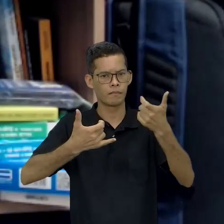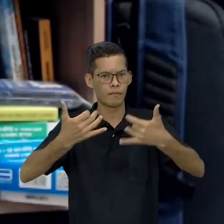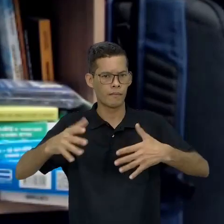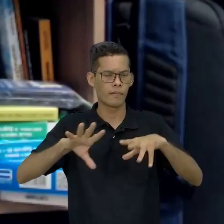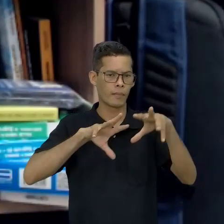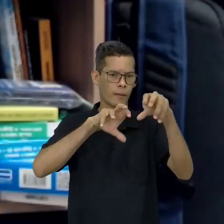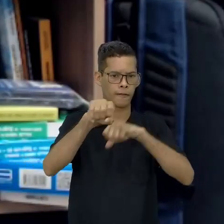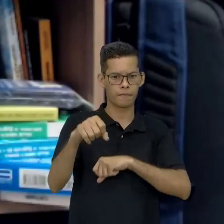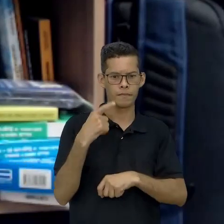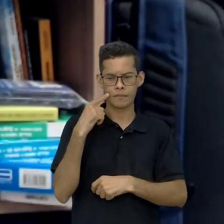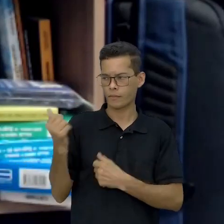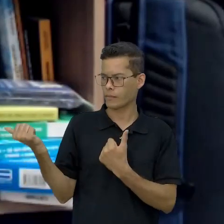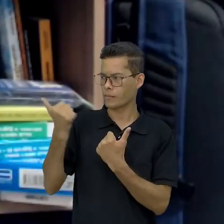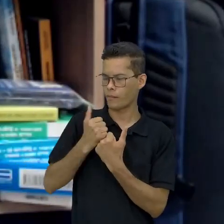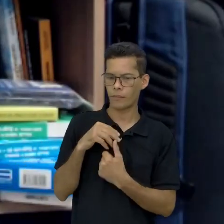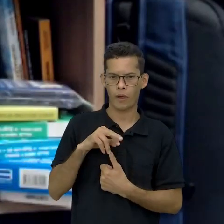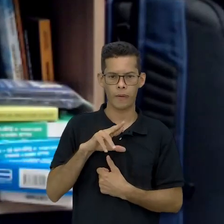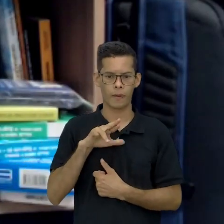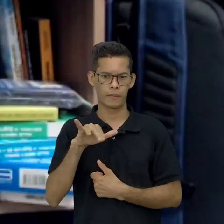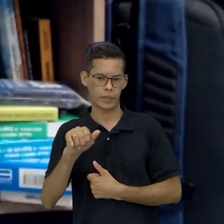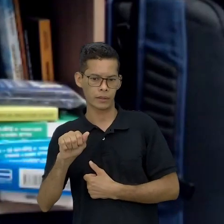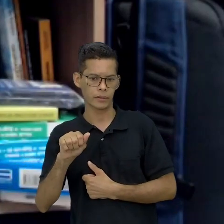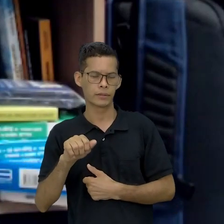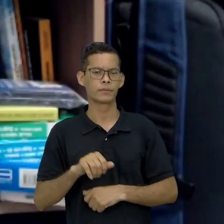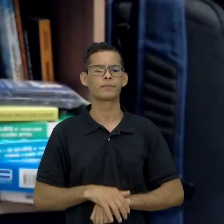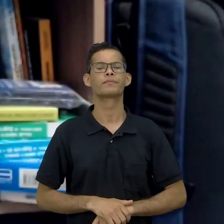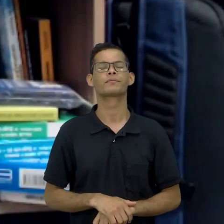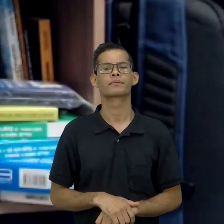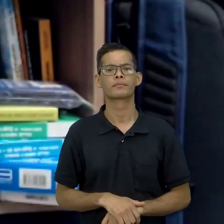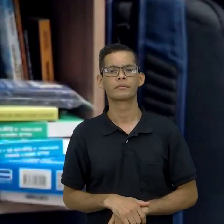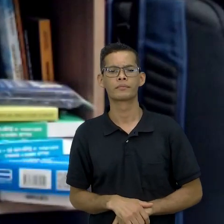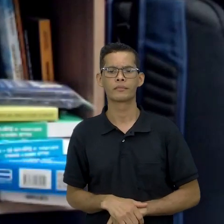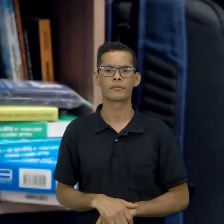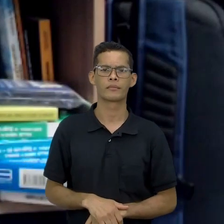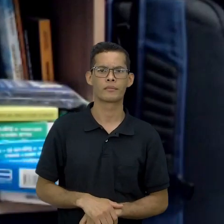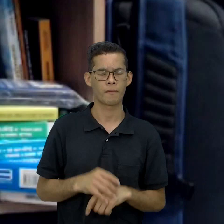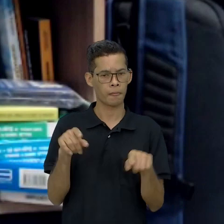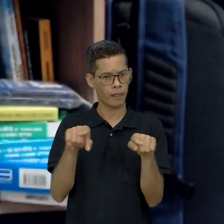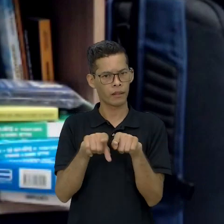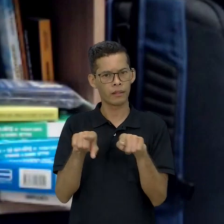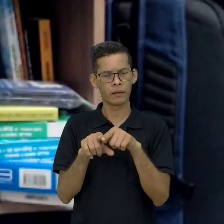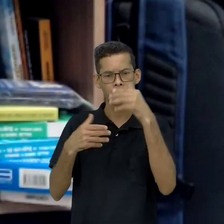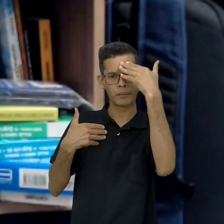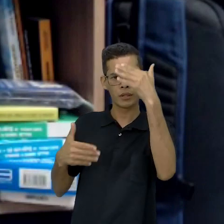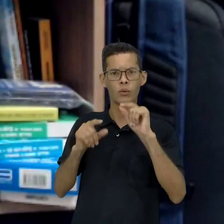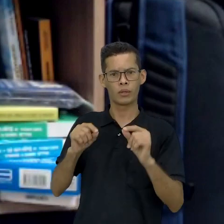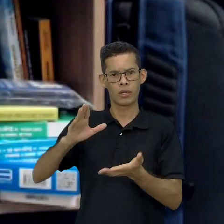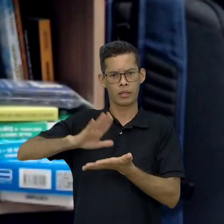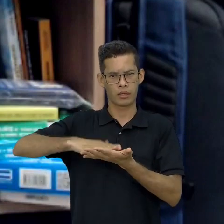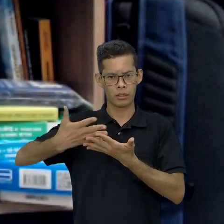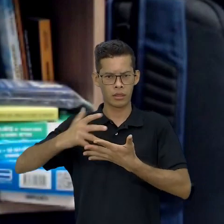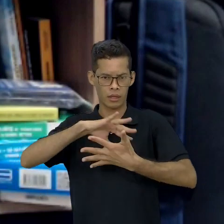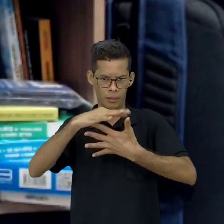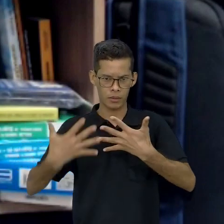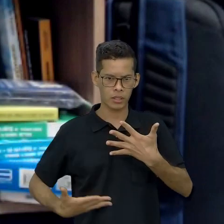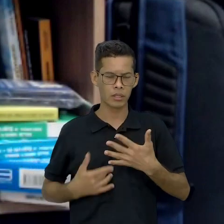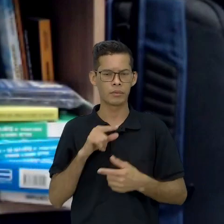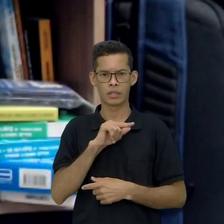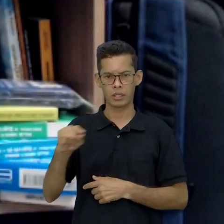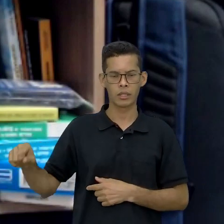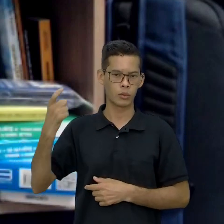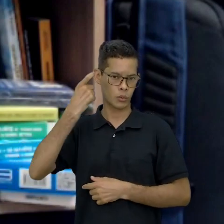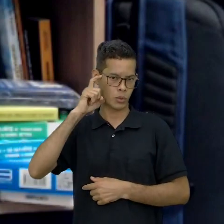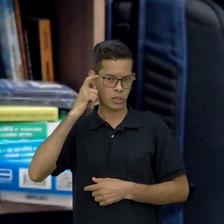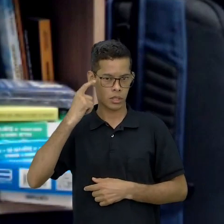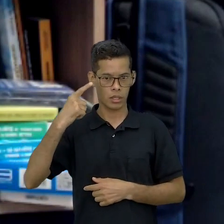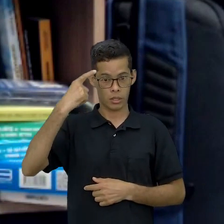formativo. Márcia, a palavra é sua. Isso, e vamos agradecer aqui também rapidamente aos intérpretes de Libras, né? Que é o